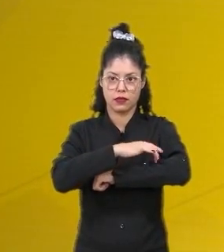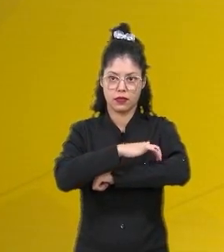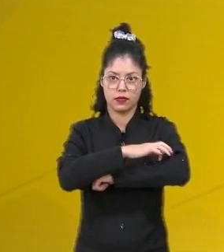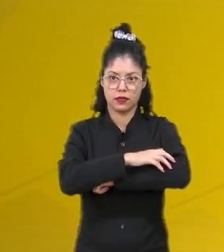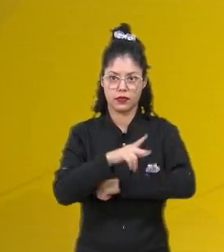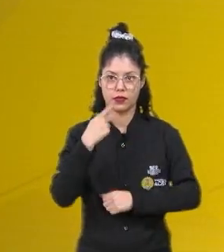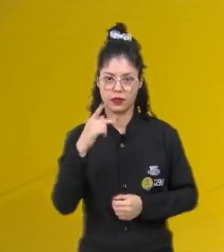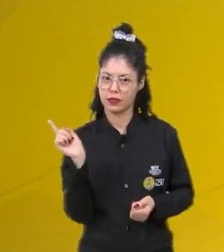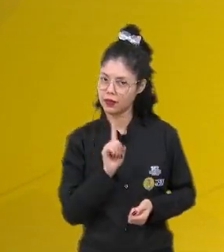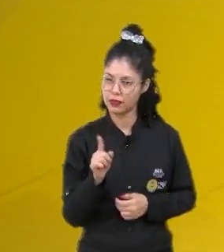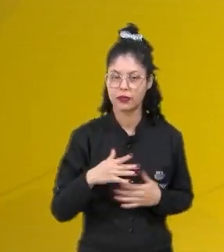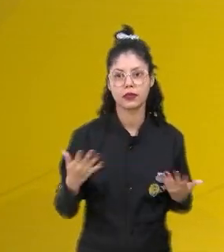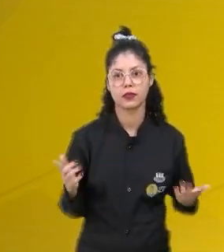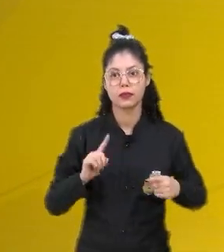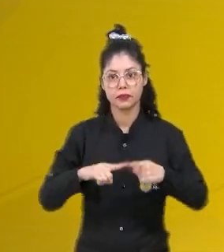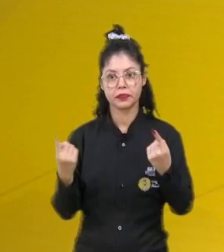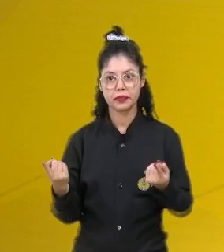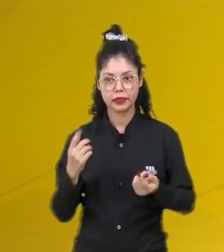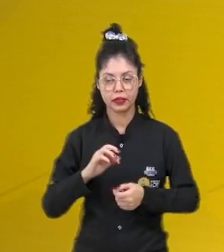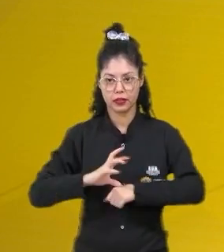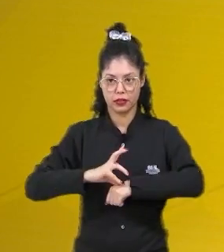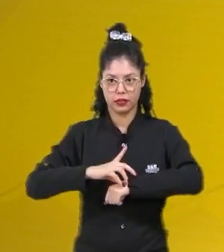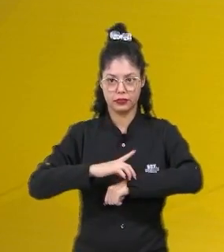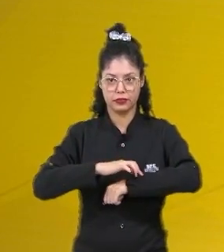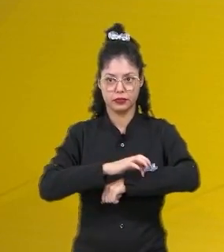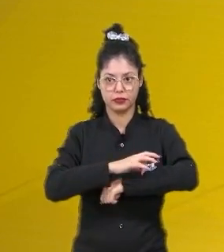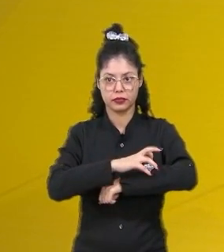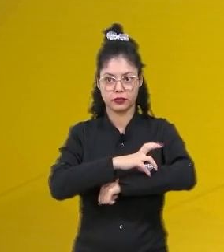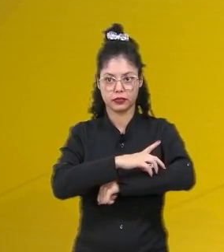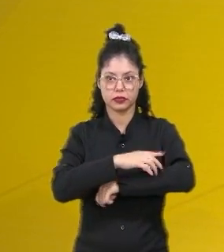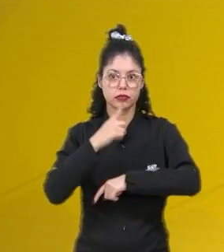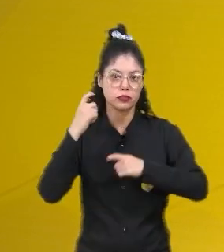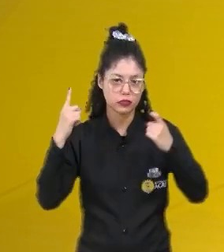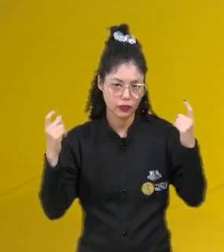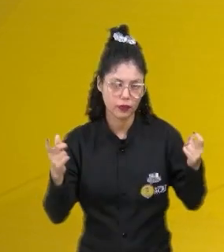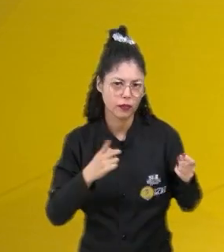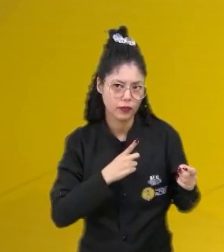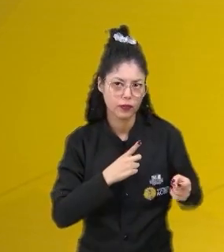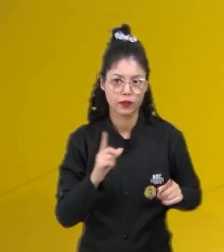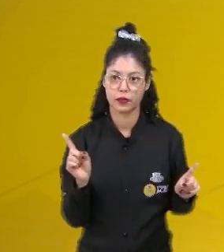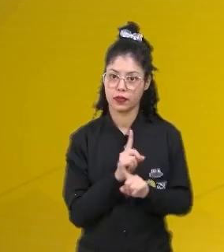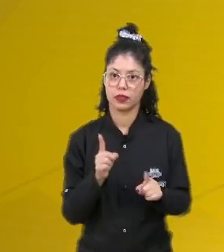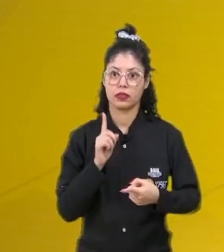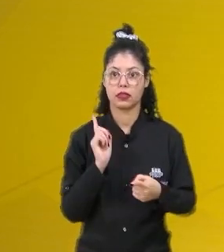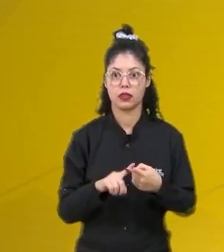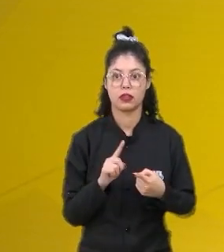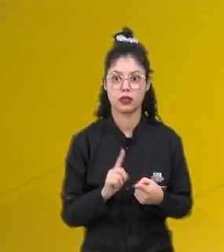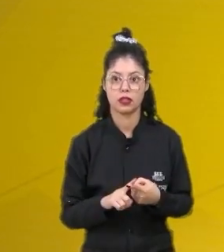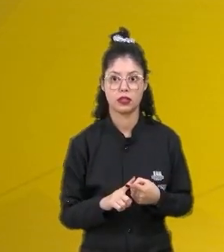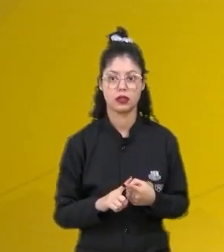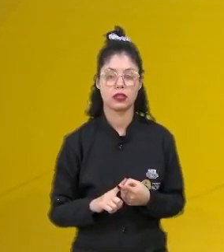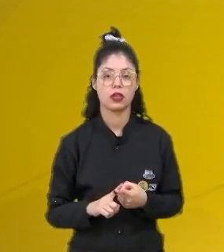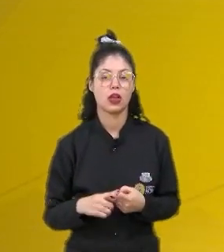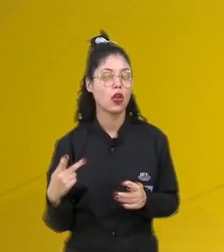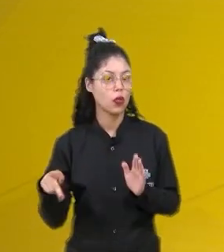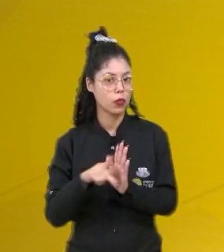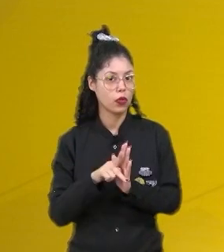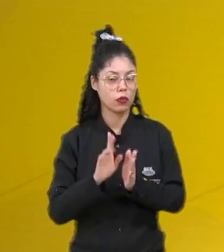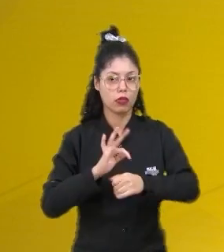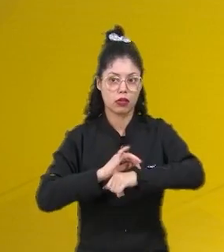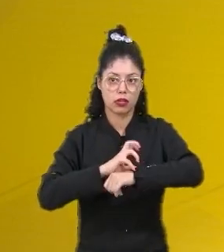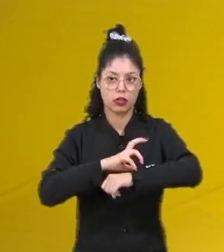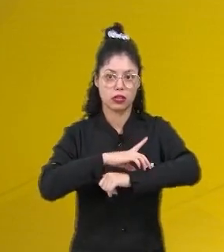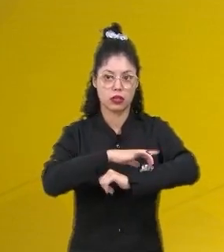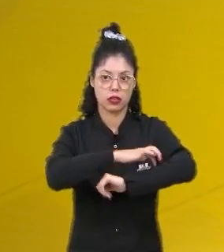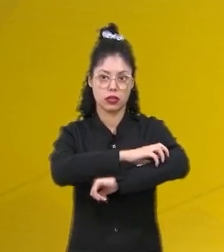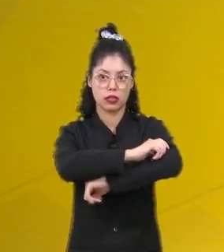Falando ela não fala, né? Mas já viram uma aranha? Já ouviram o som que ela emite? Não, né? Por quê? O som emitido por uma aranha,